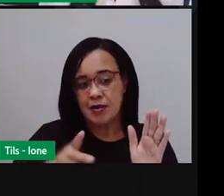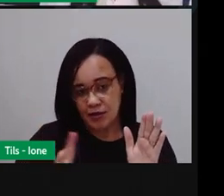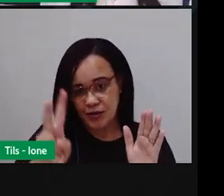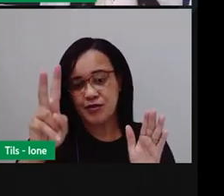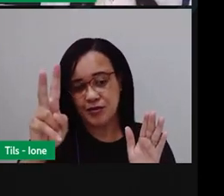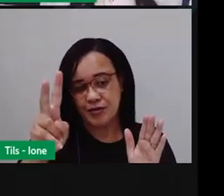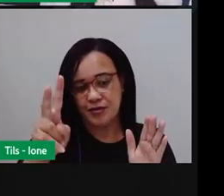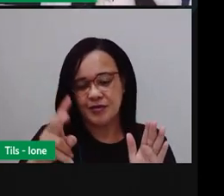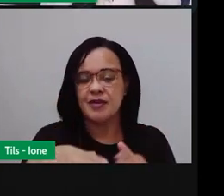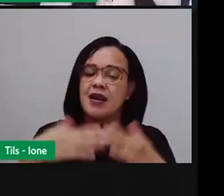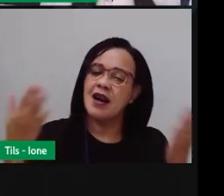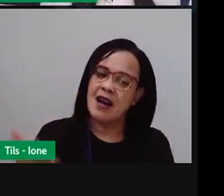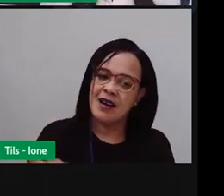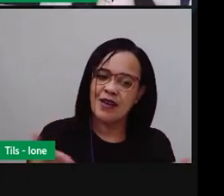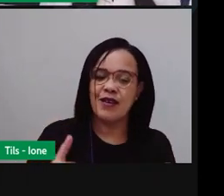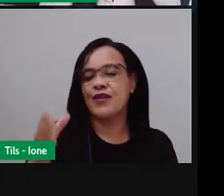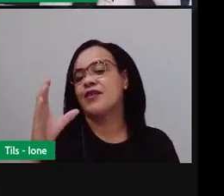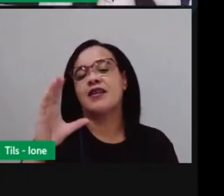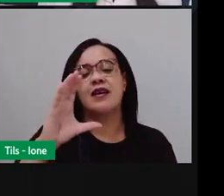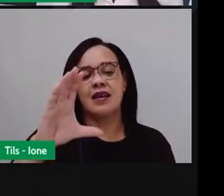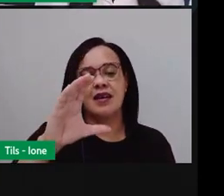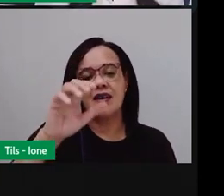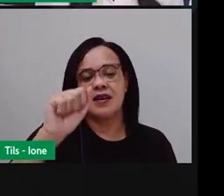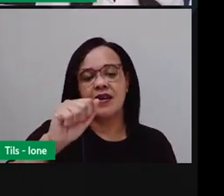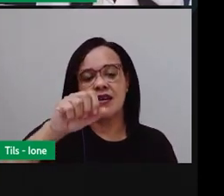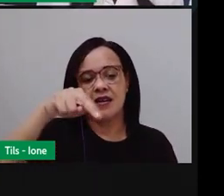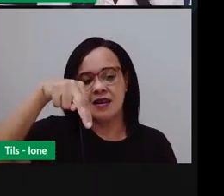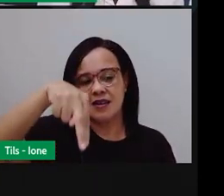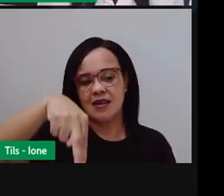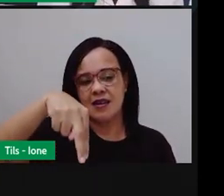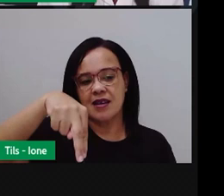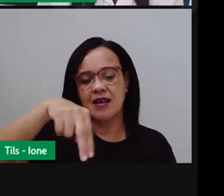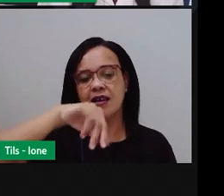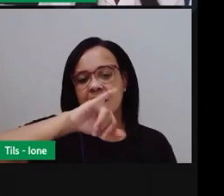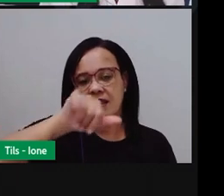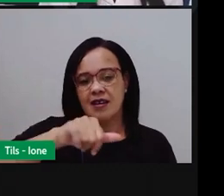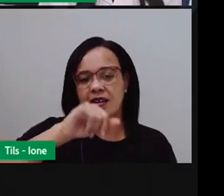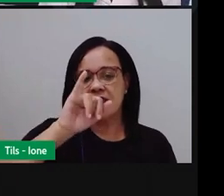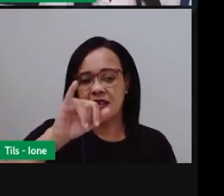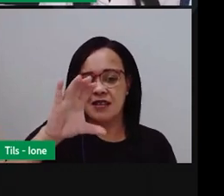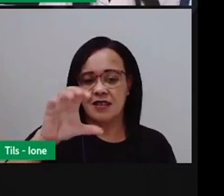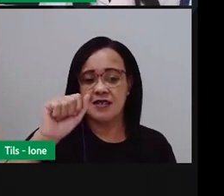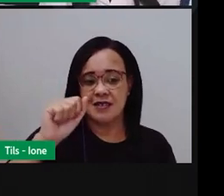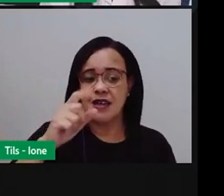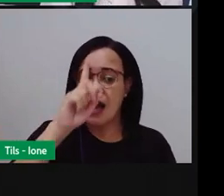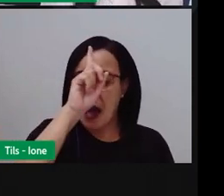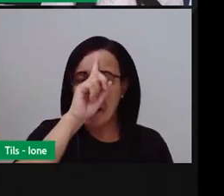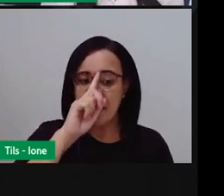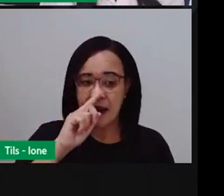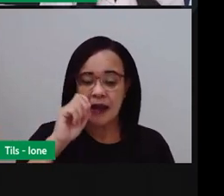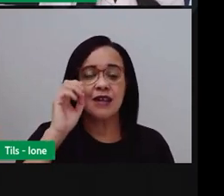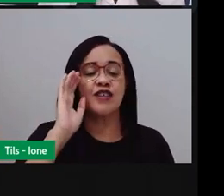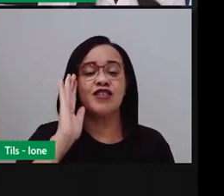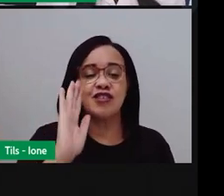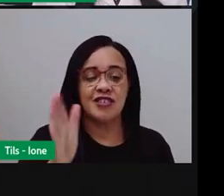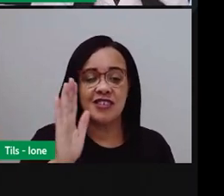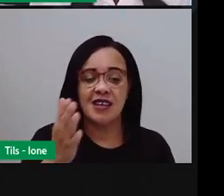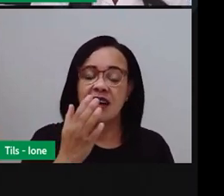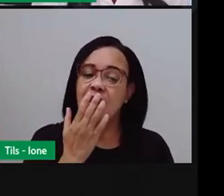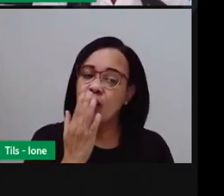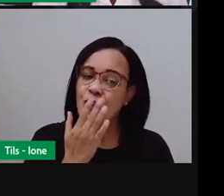escrevi aí canjica. E eu já pintei de amarelo, porque ela é feita com